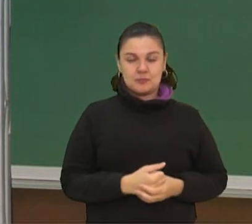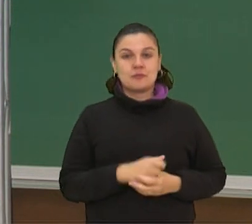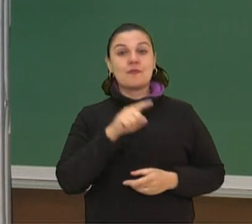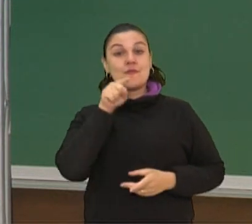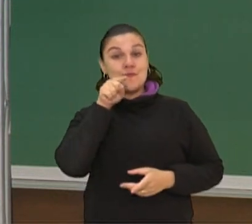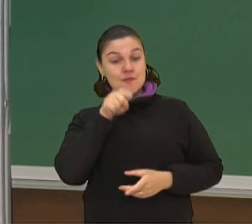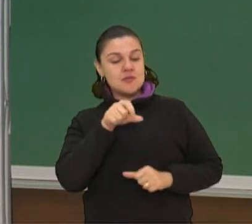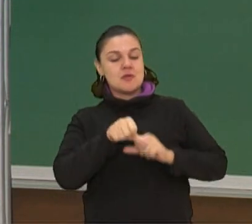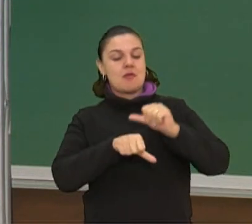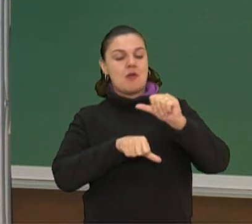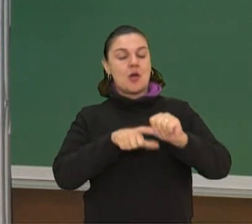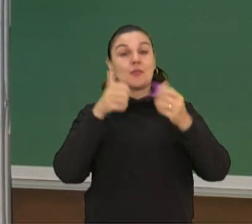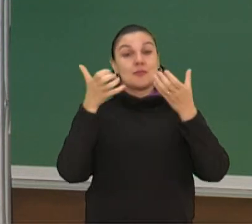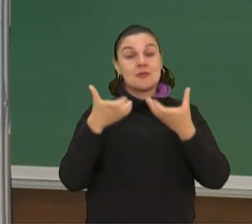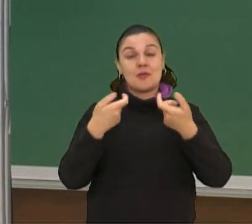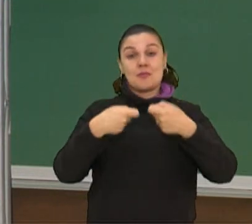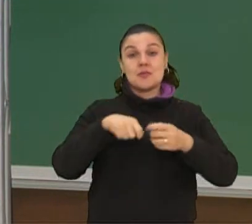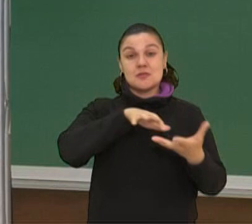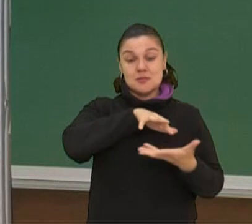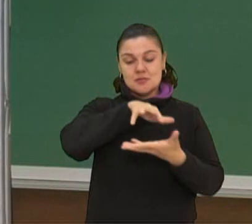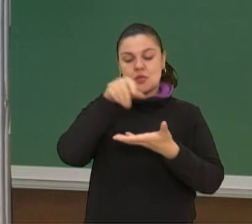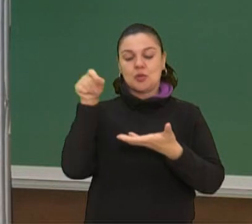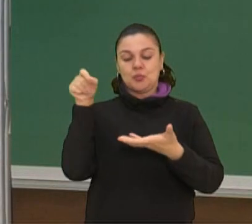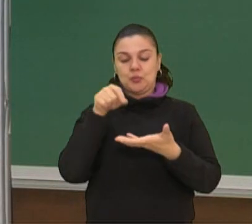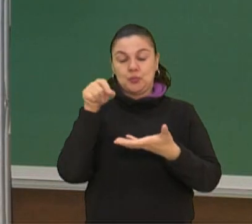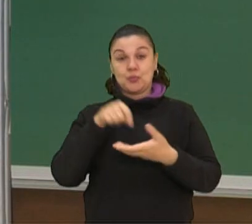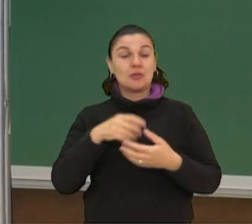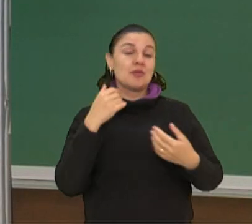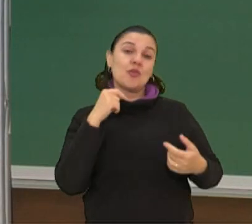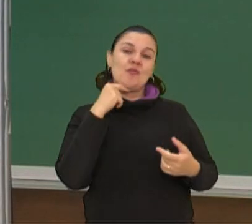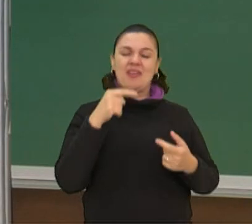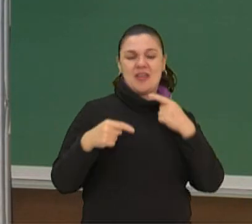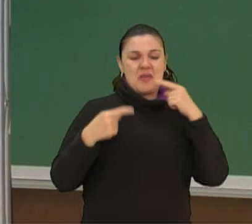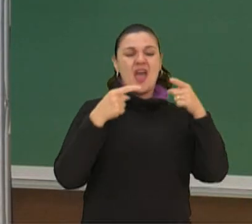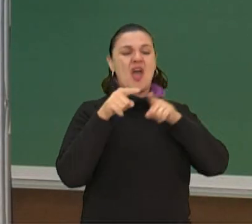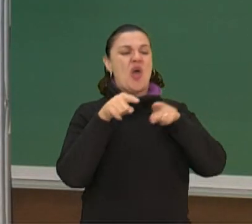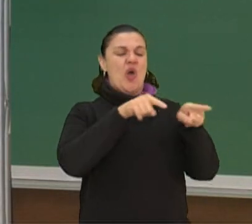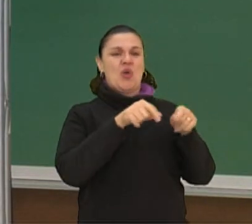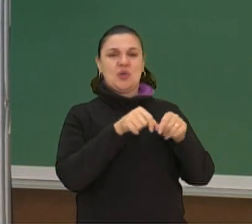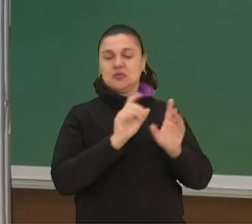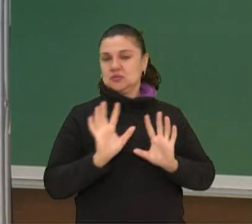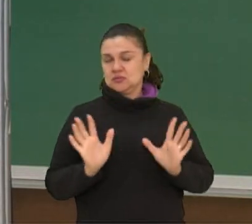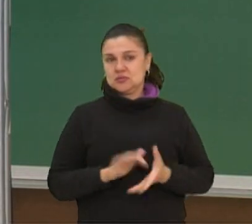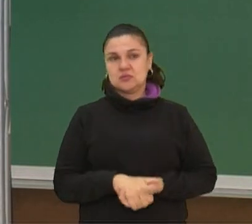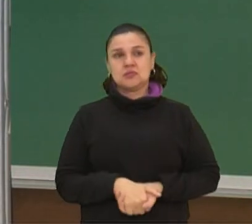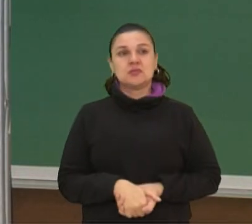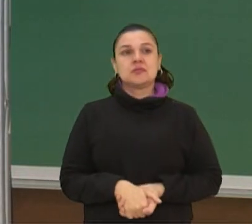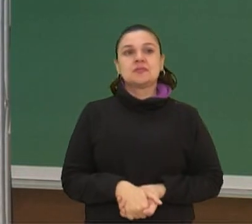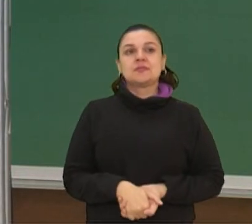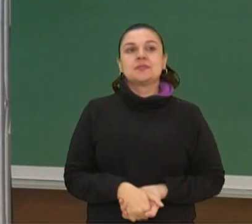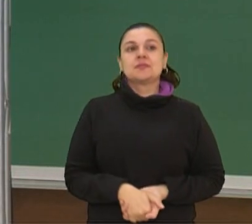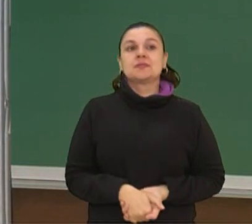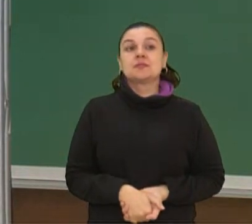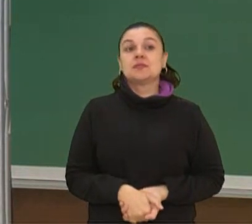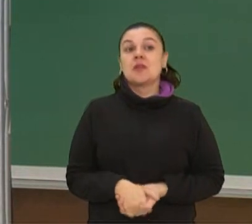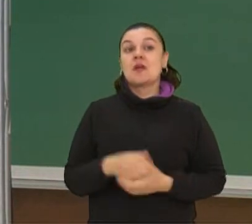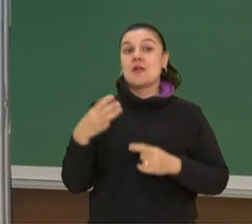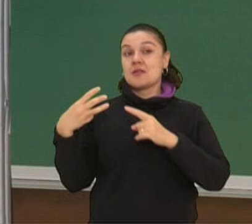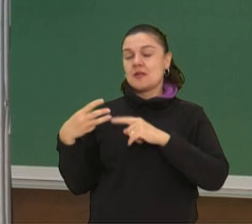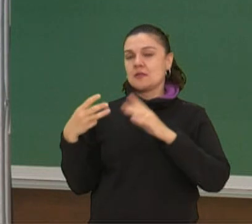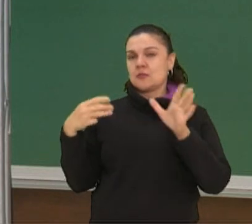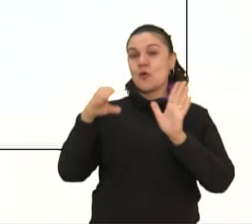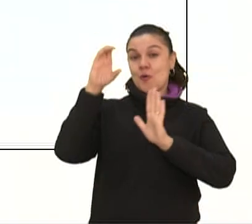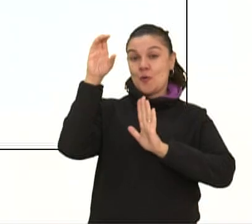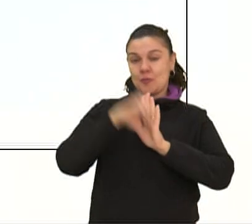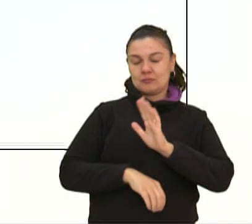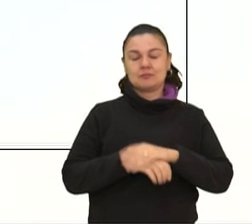atenção? Não é só o que você pensa de si, mas é o conceito em Marco Aurélio. Marco Aurélio coloca isso. Seja você o